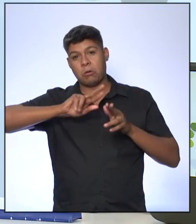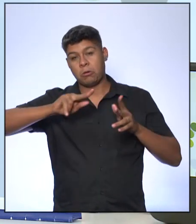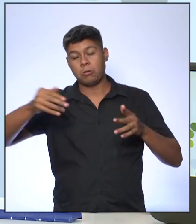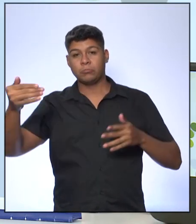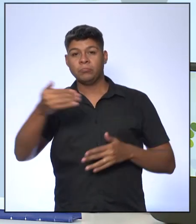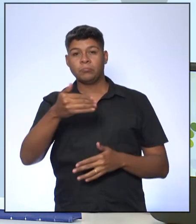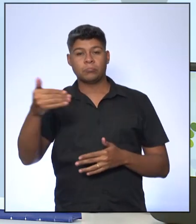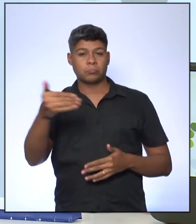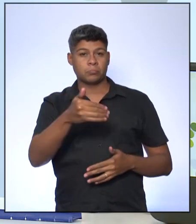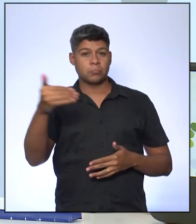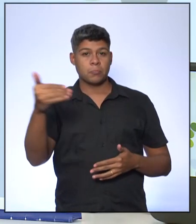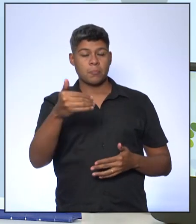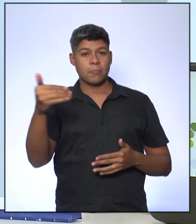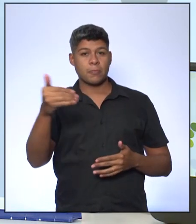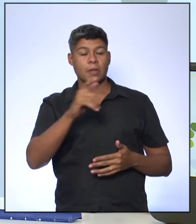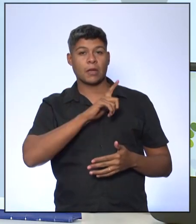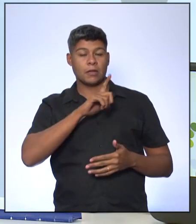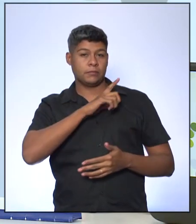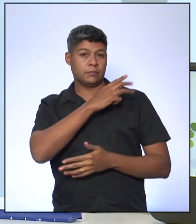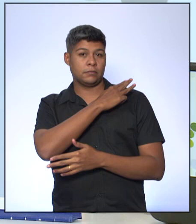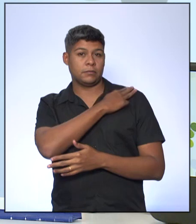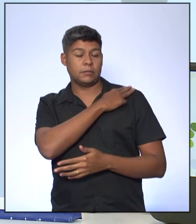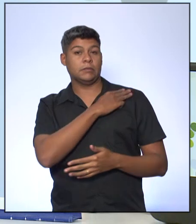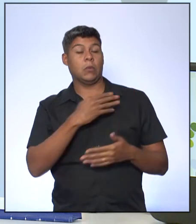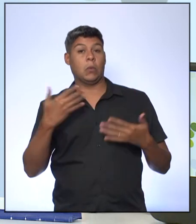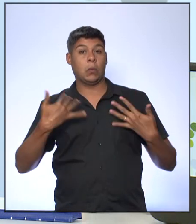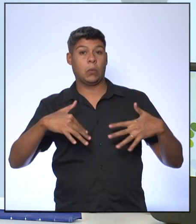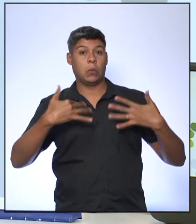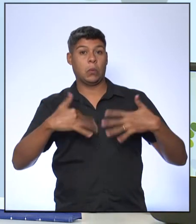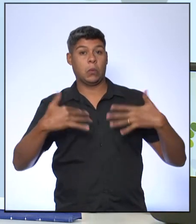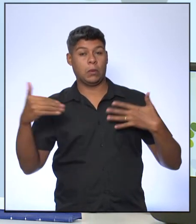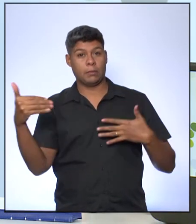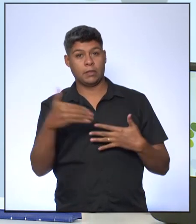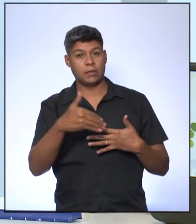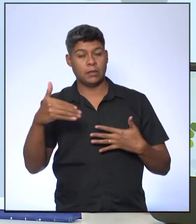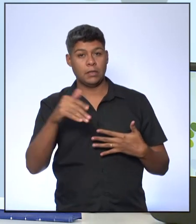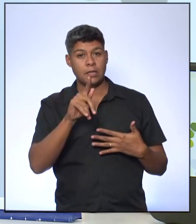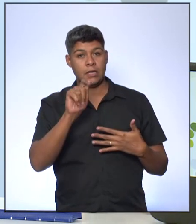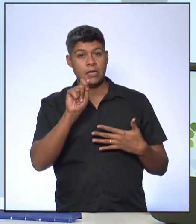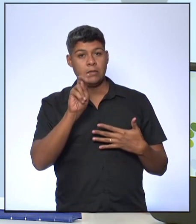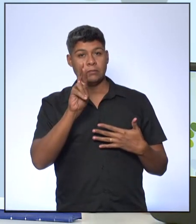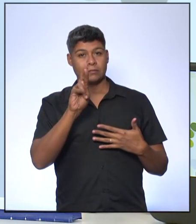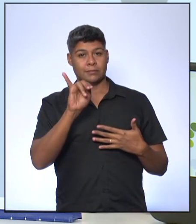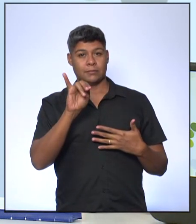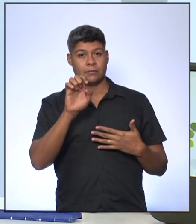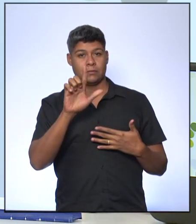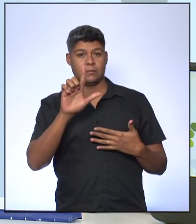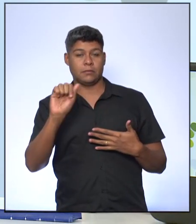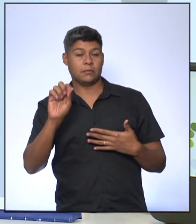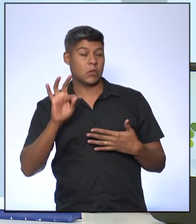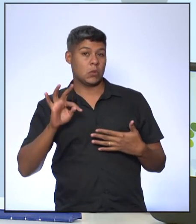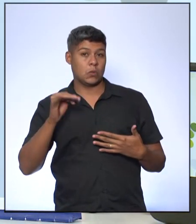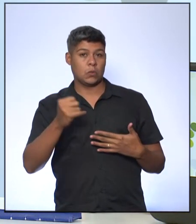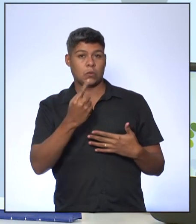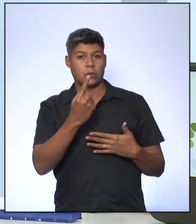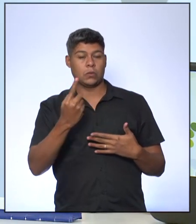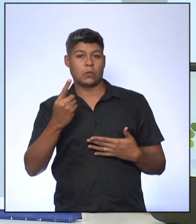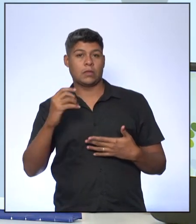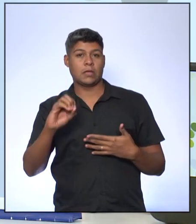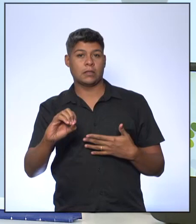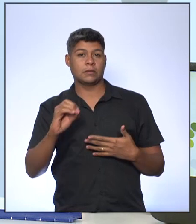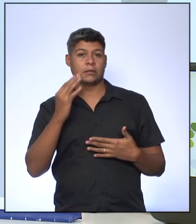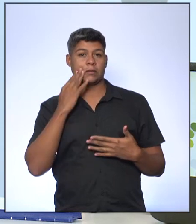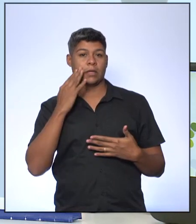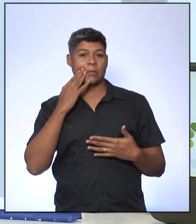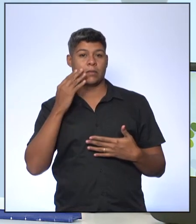viu? Adoro esses alunos do terceiro ano, bem participativo. Ó, a Gabriela aqui, ó. Aqui em casa tudo é 110, exceto